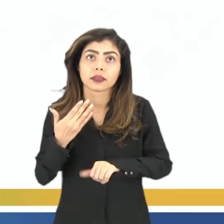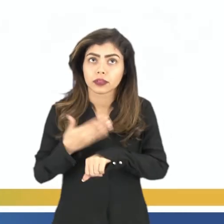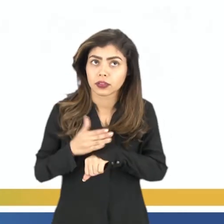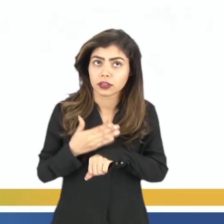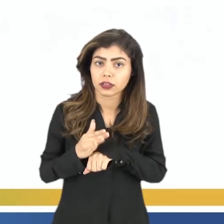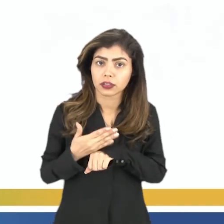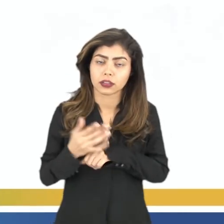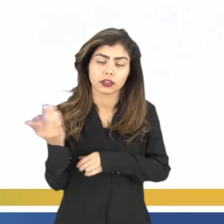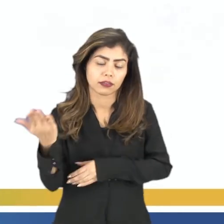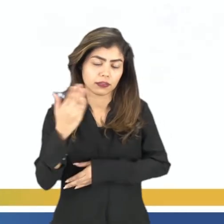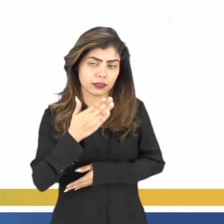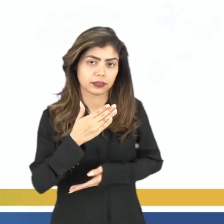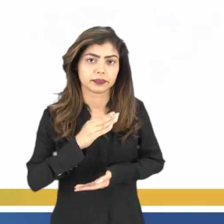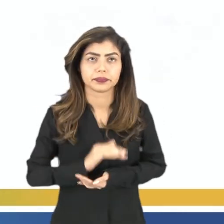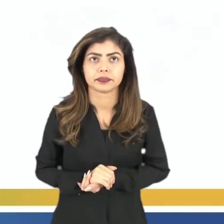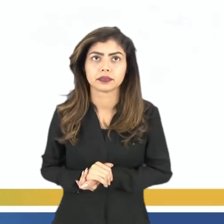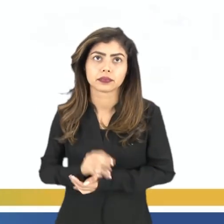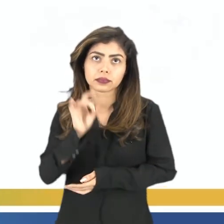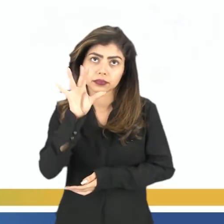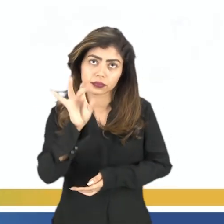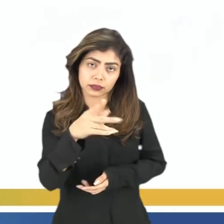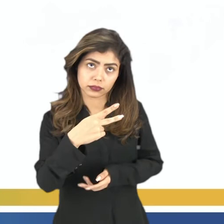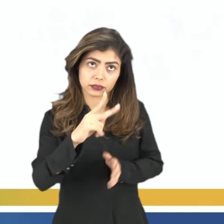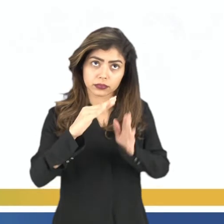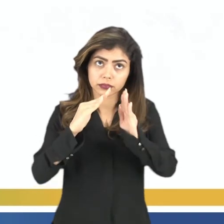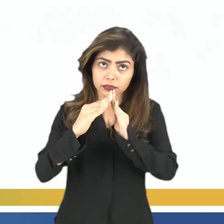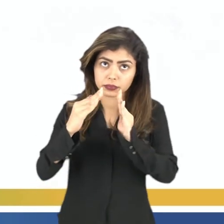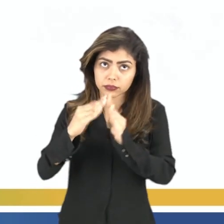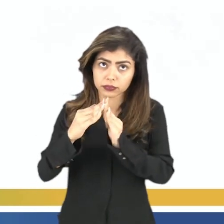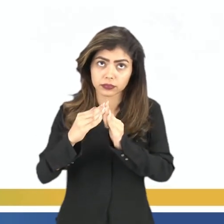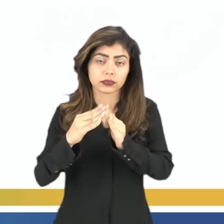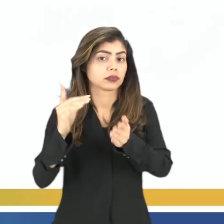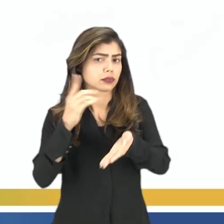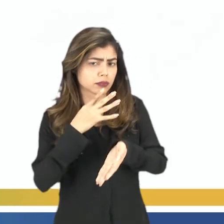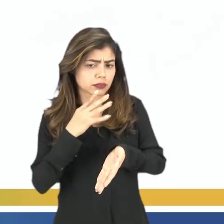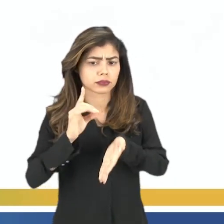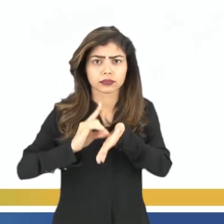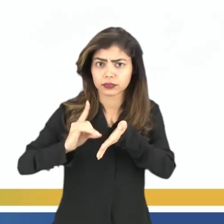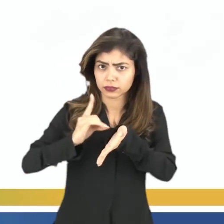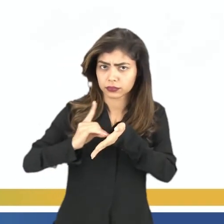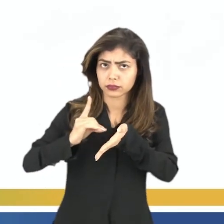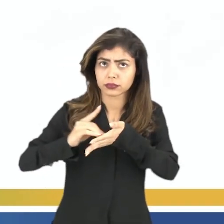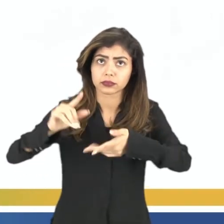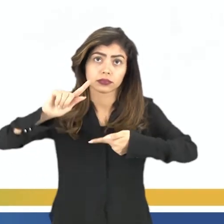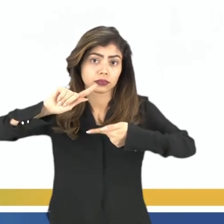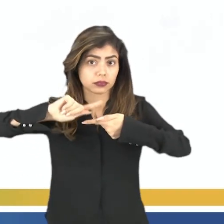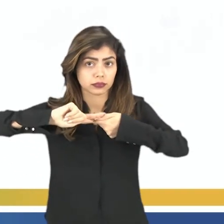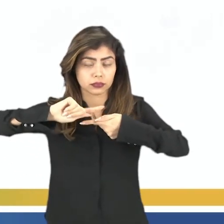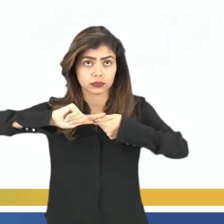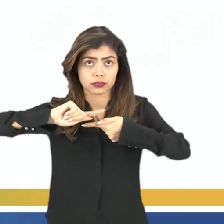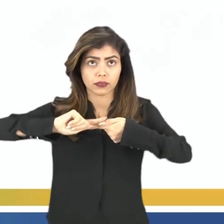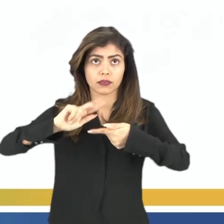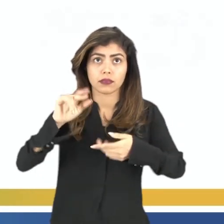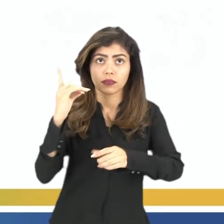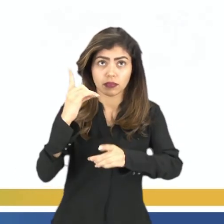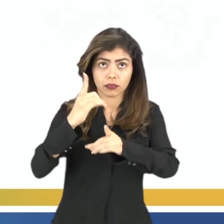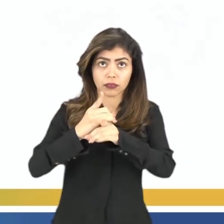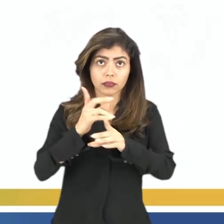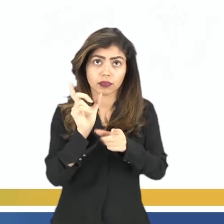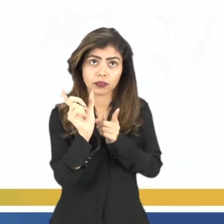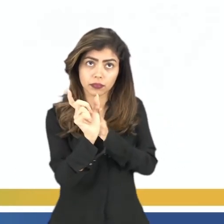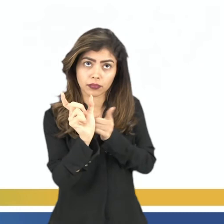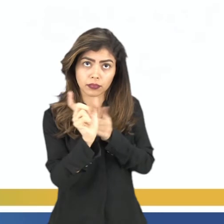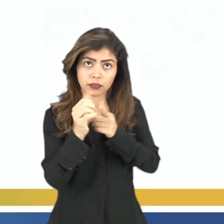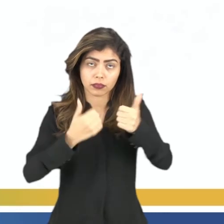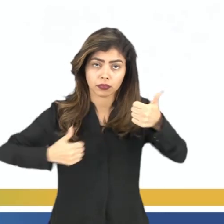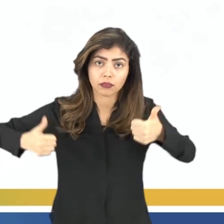ejercicio, vamos a practicar. Cada uno de ustedes en su casa, con acceso a diccionarios o al Google Traductor, encontrarán palabras